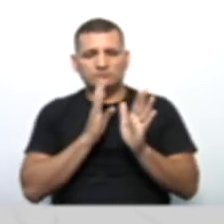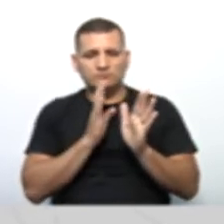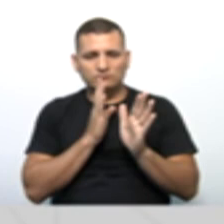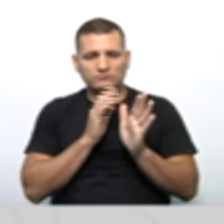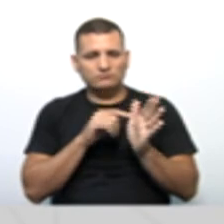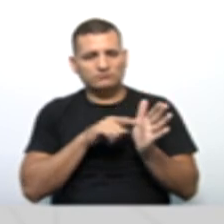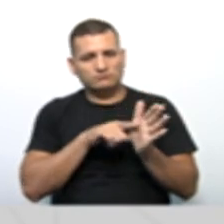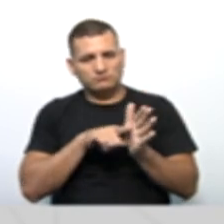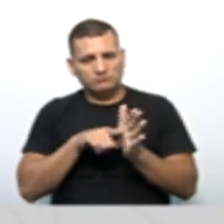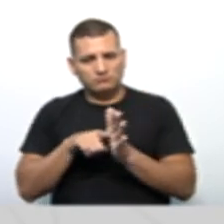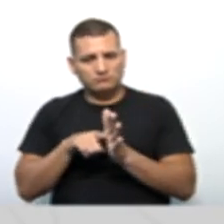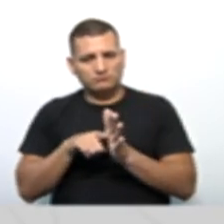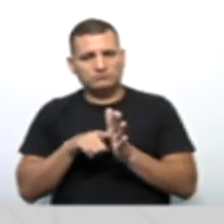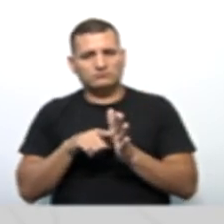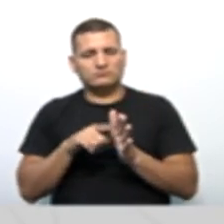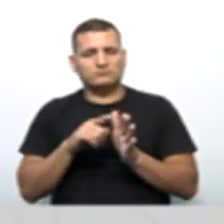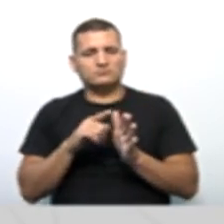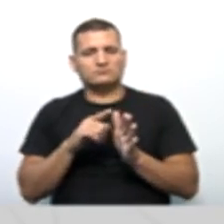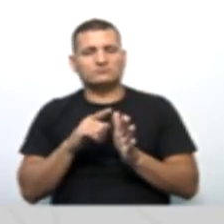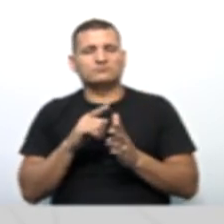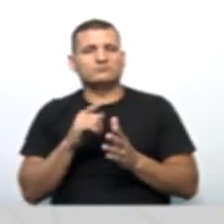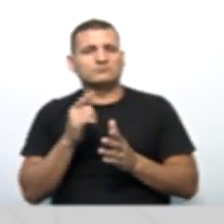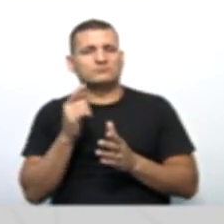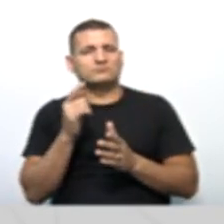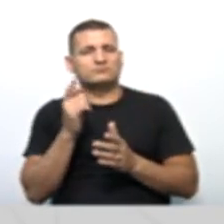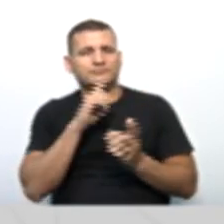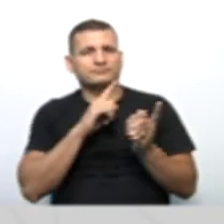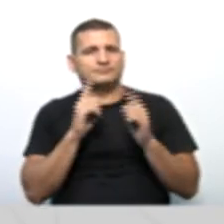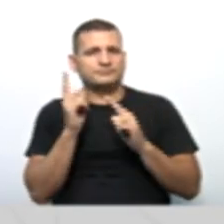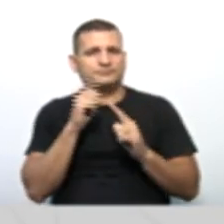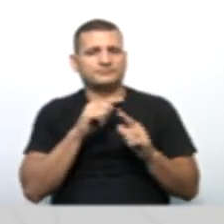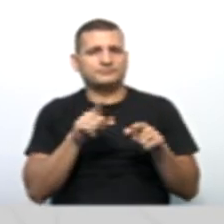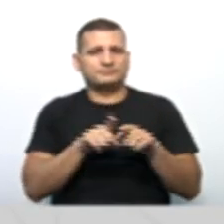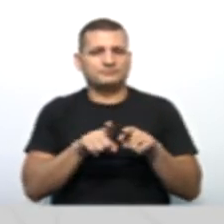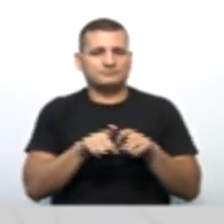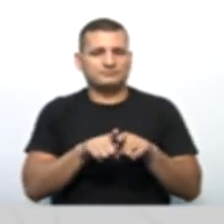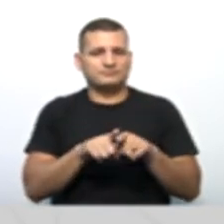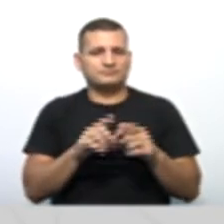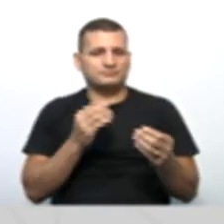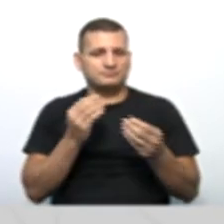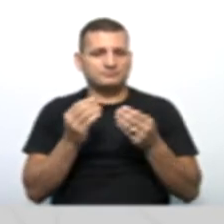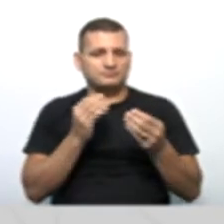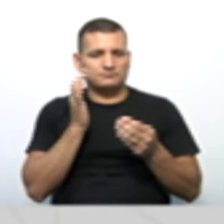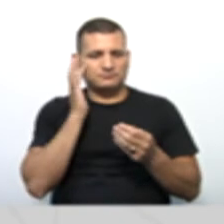recuperarem se de erros para não ficar só parecendo aquela página 404 nossa